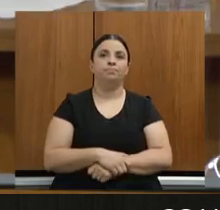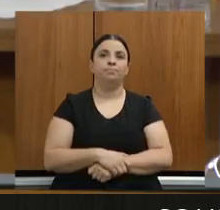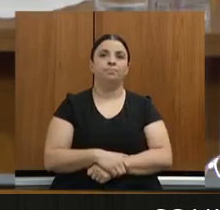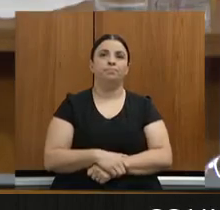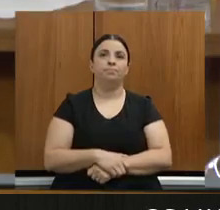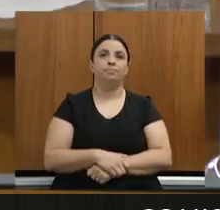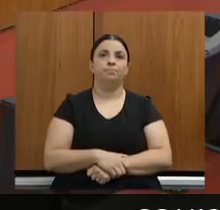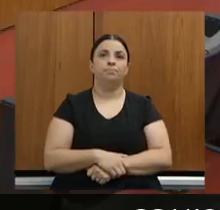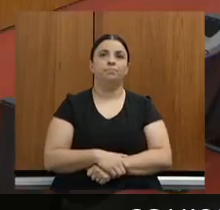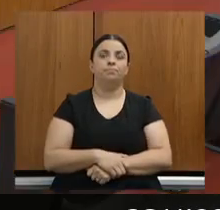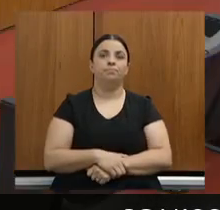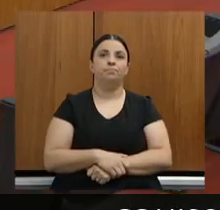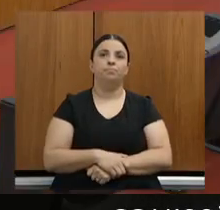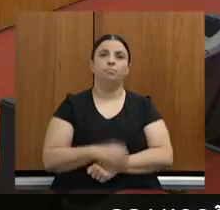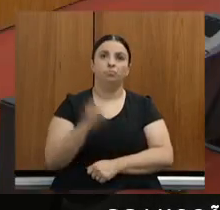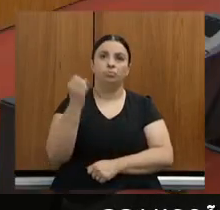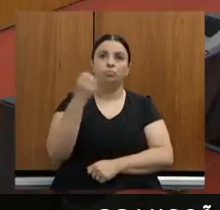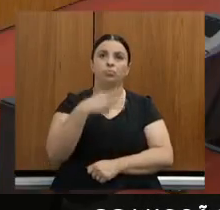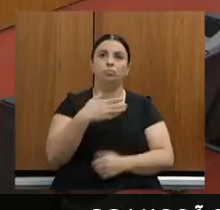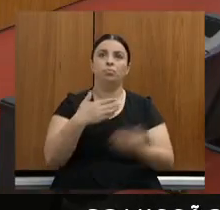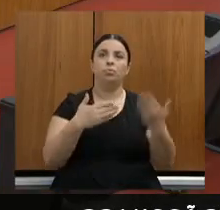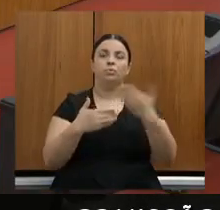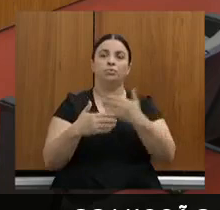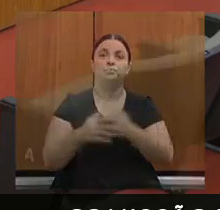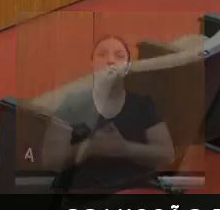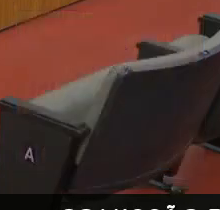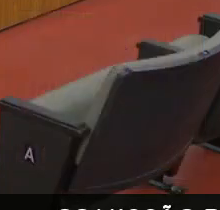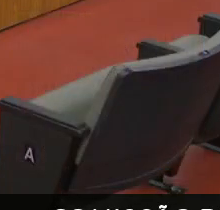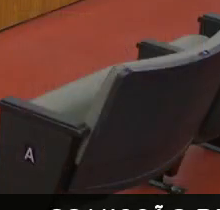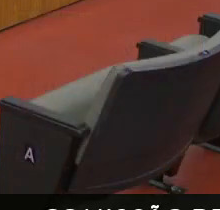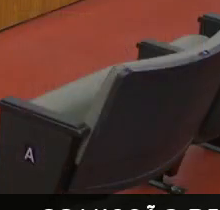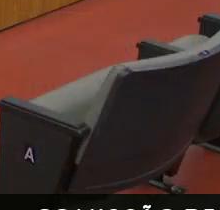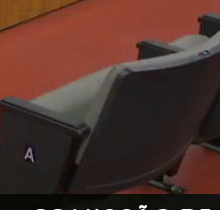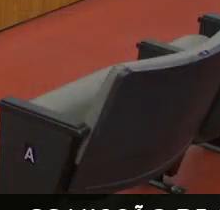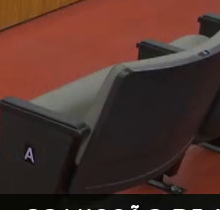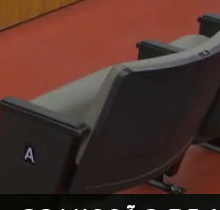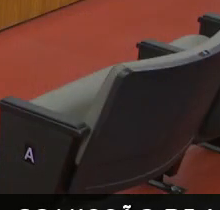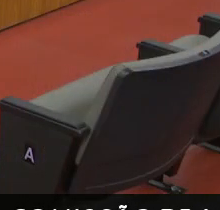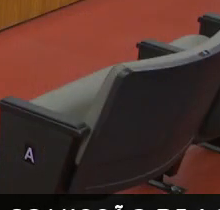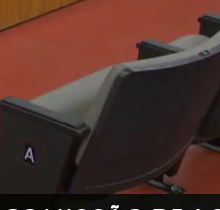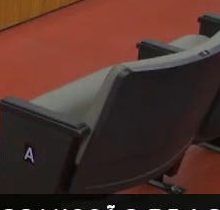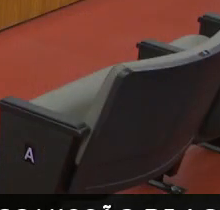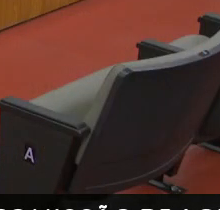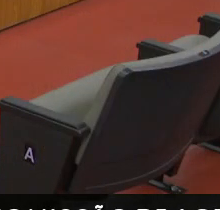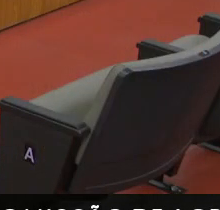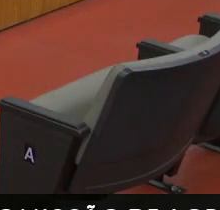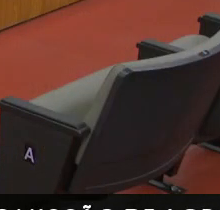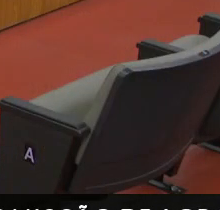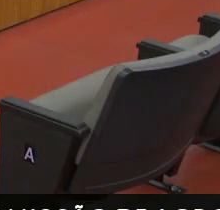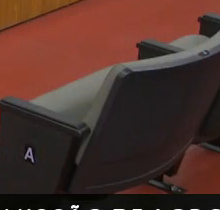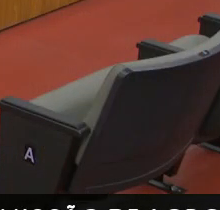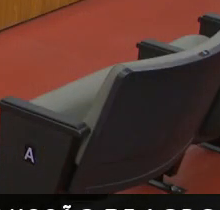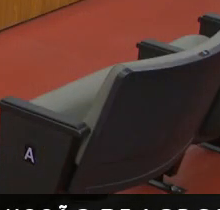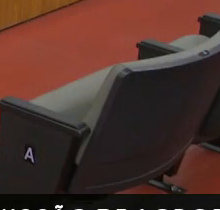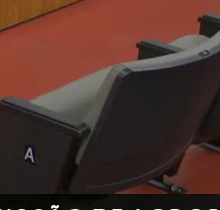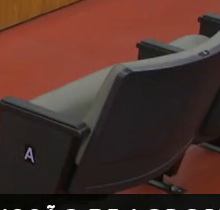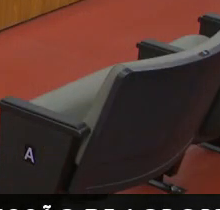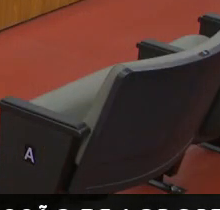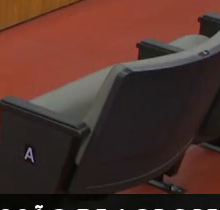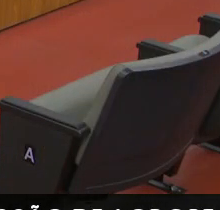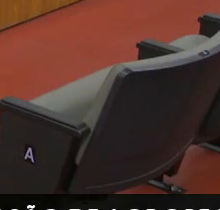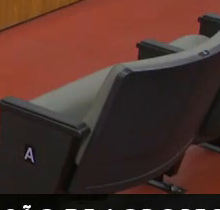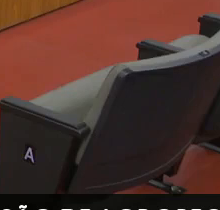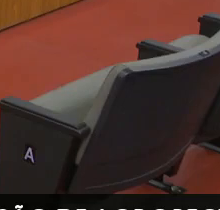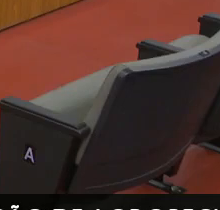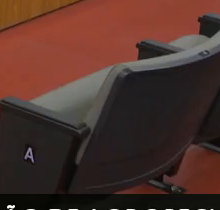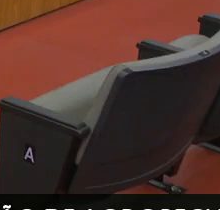eu posso passar e para finalizar Então os dados do valor bruto da produção aqui no ano